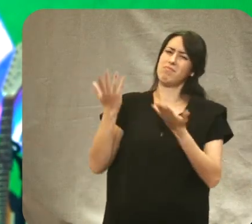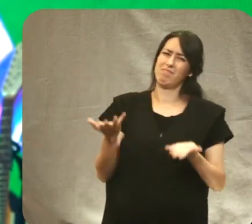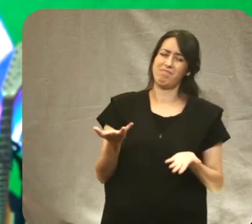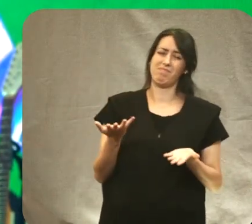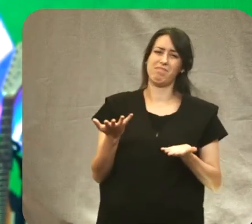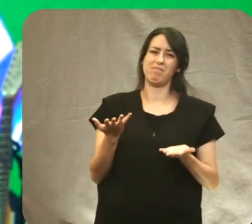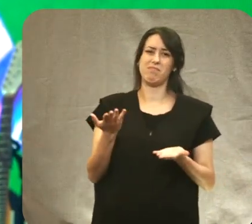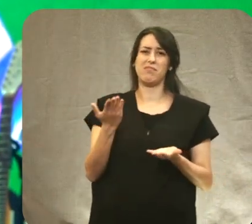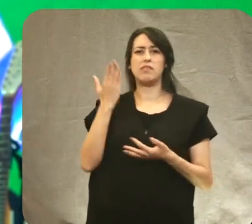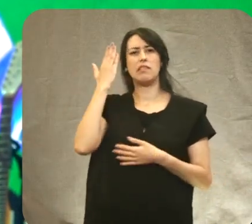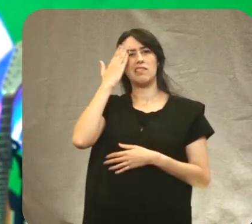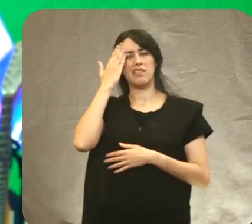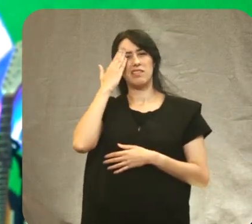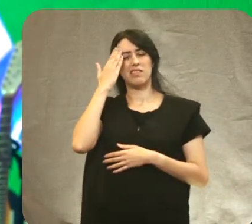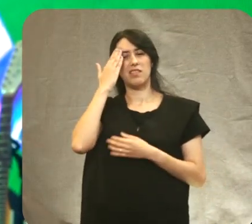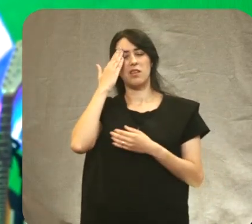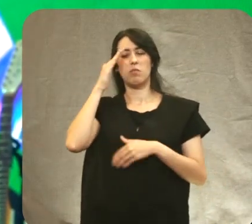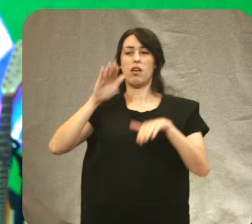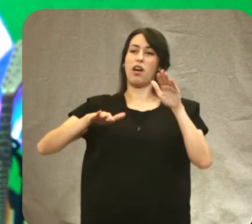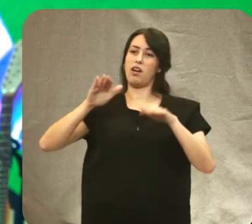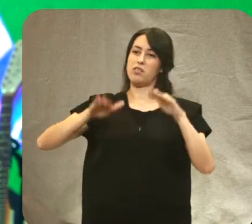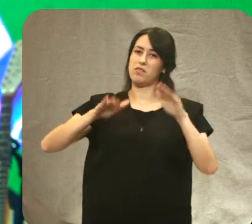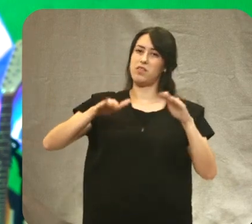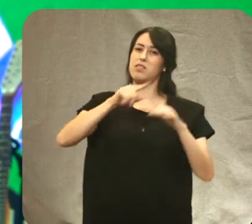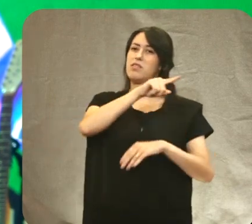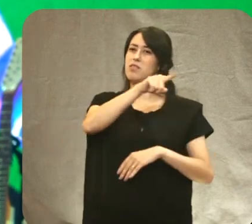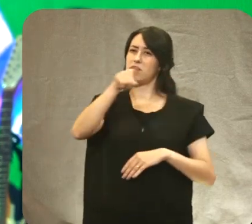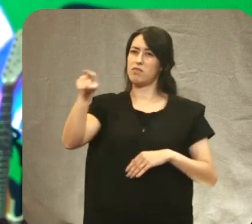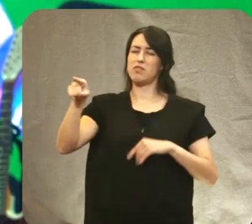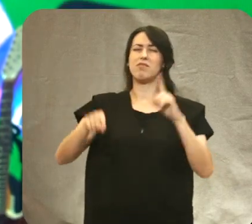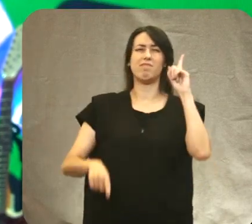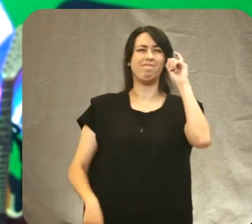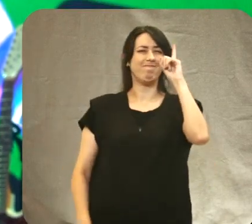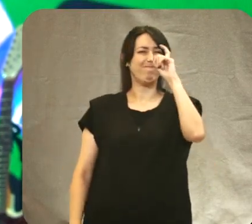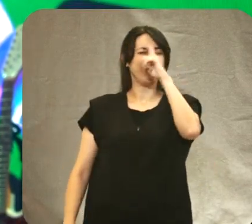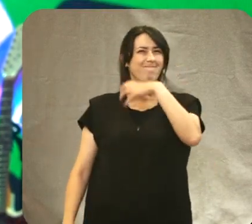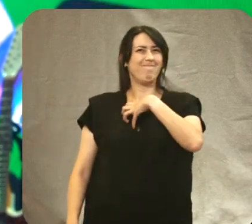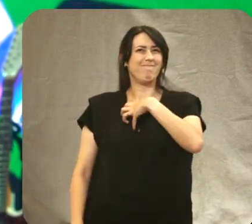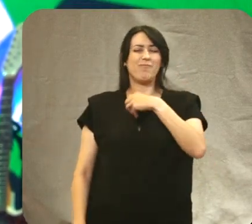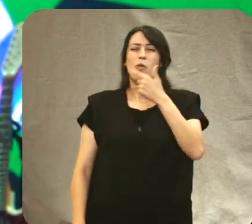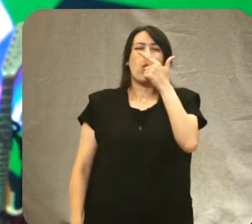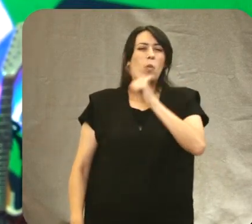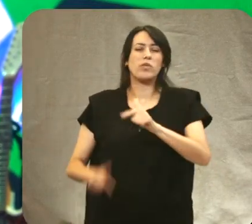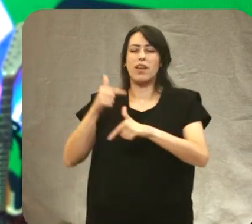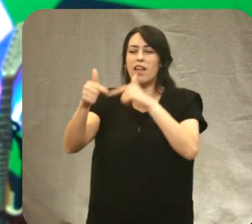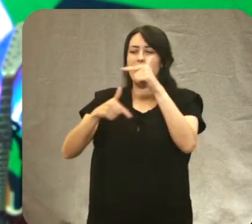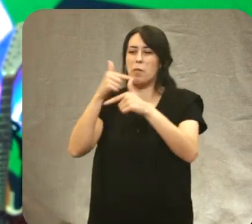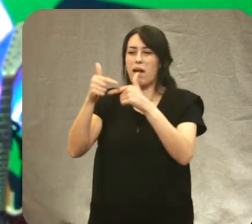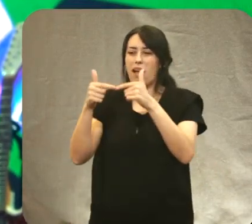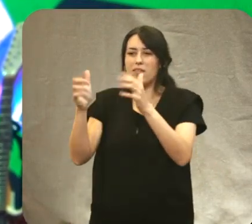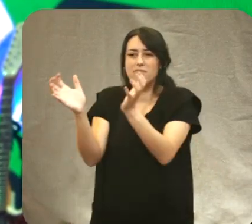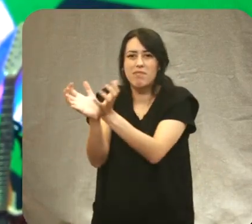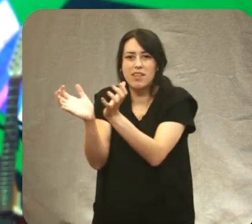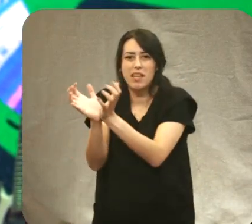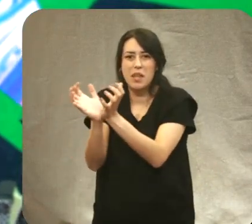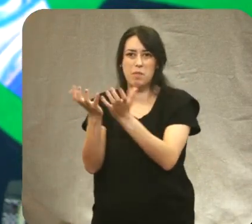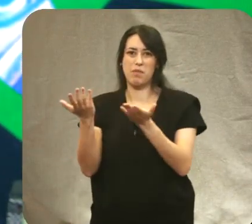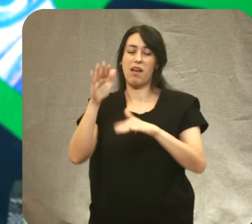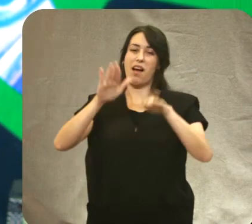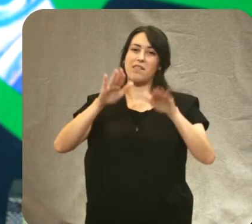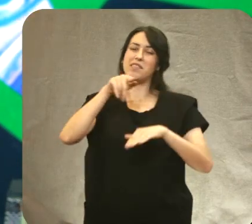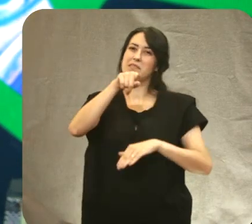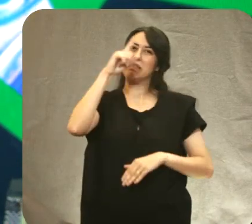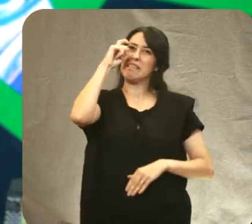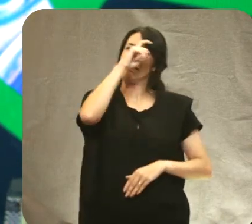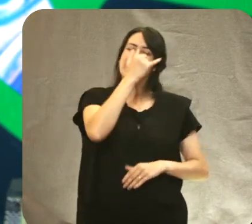Sabe, talvez você tenha dificuldade para trabalhar em equipe. Talvez você tenha dificuldade para